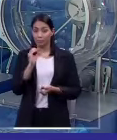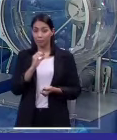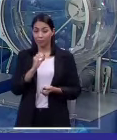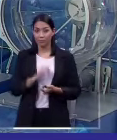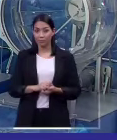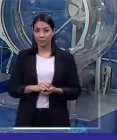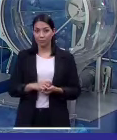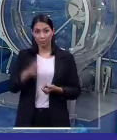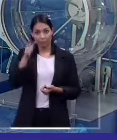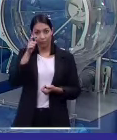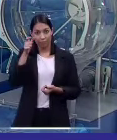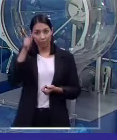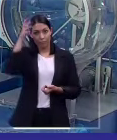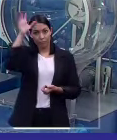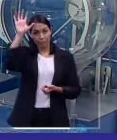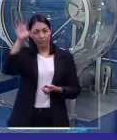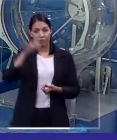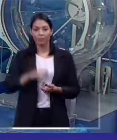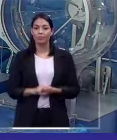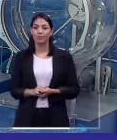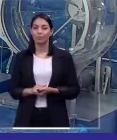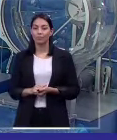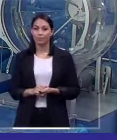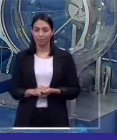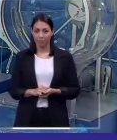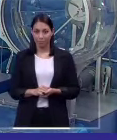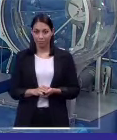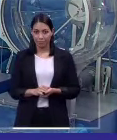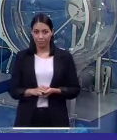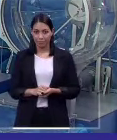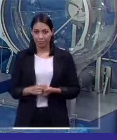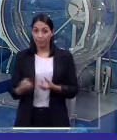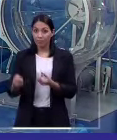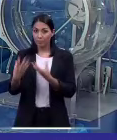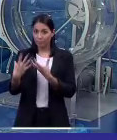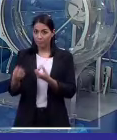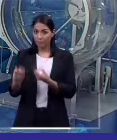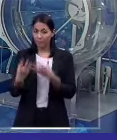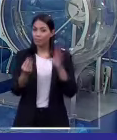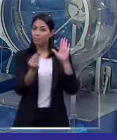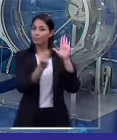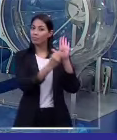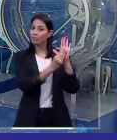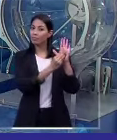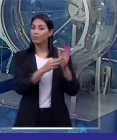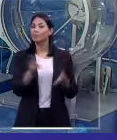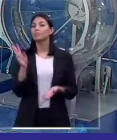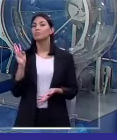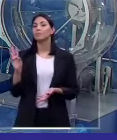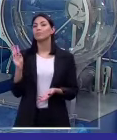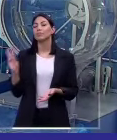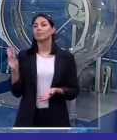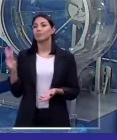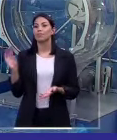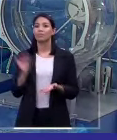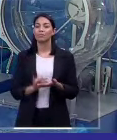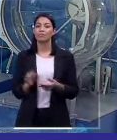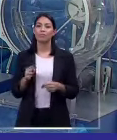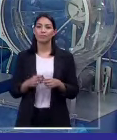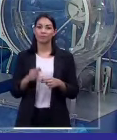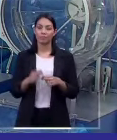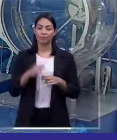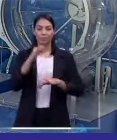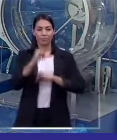vencedoras ou se o prêmio está acumulado. Todas as informações serão publicadas na página da Caixa na internet,